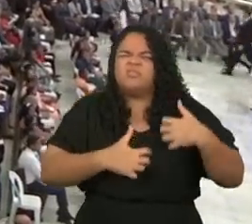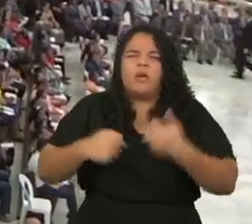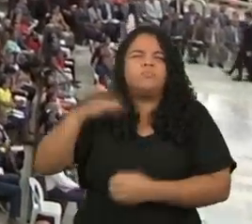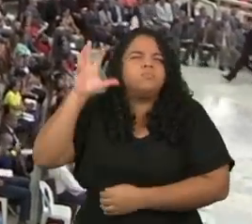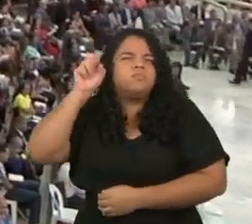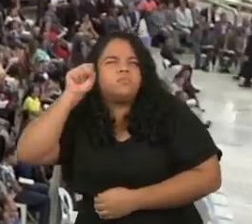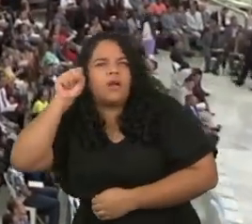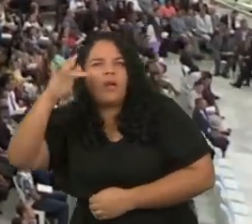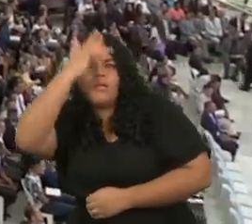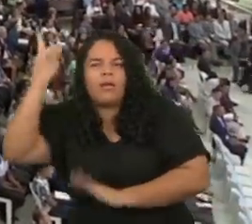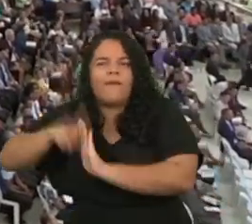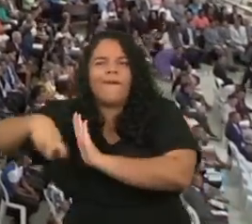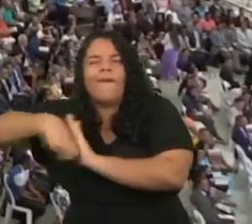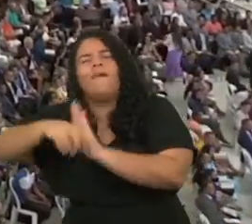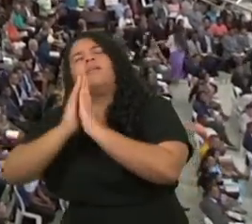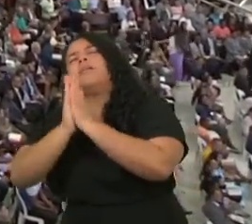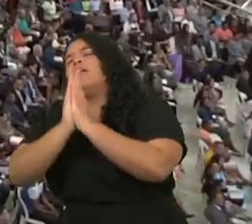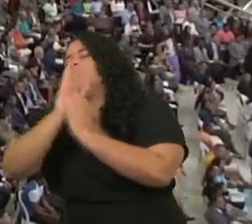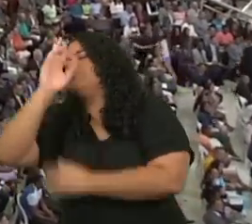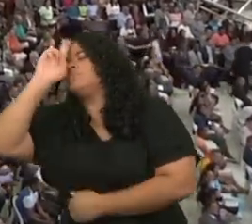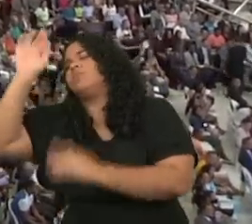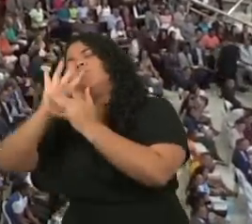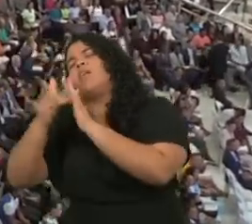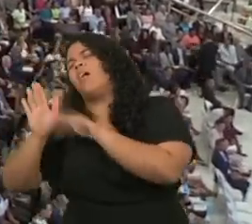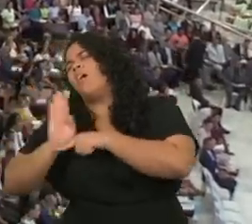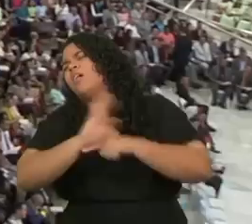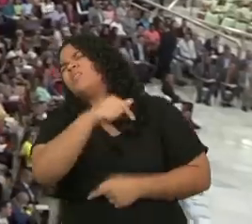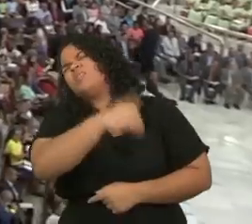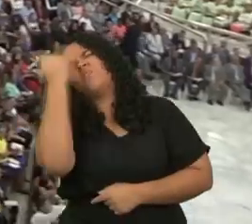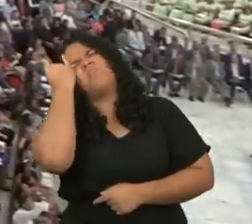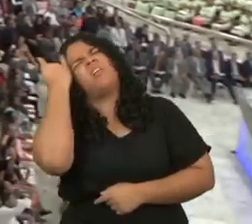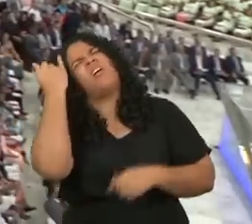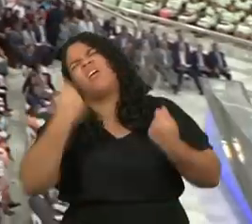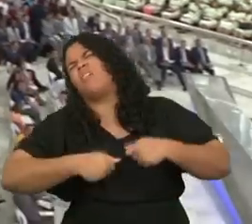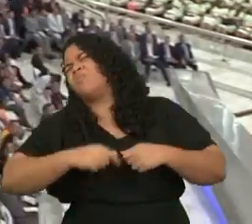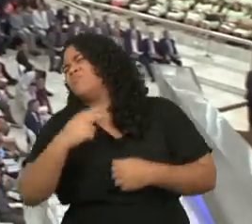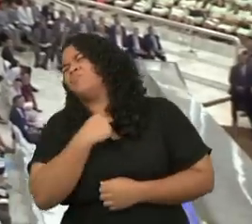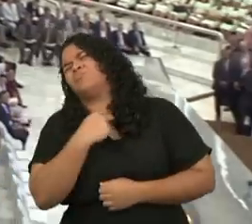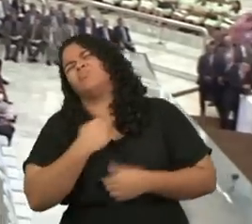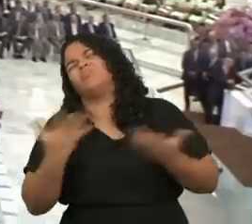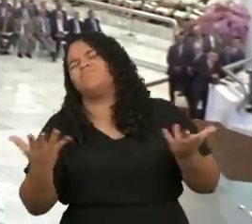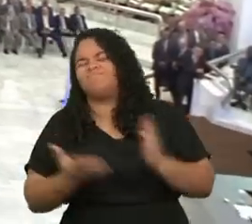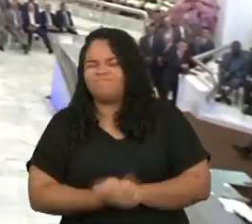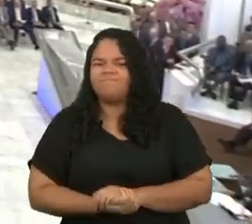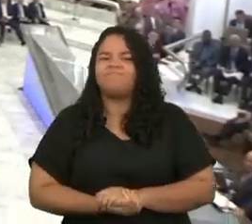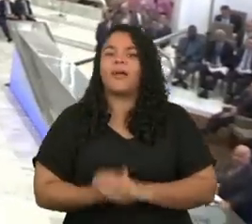mas era Jesus me informando irmão era Jesus me informando aleluia